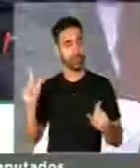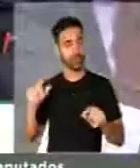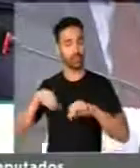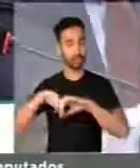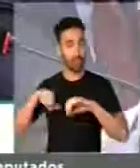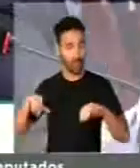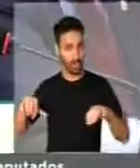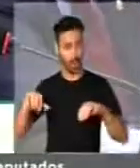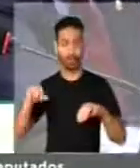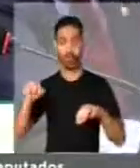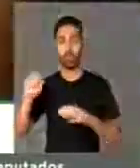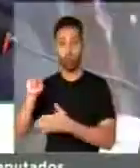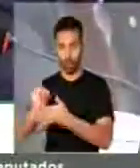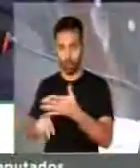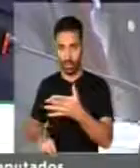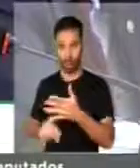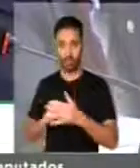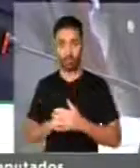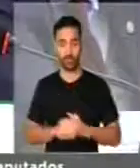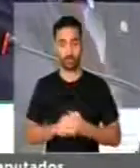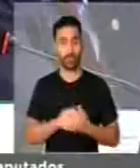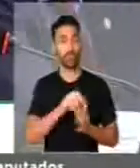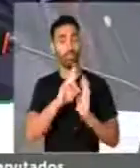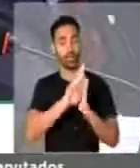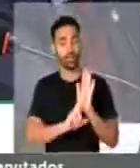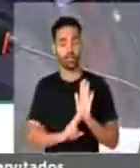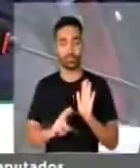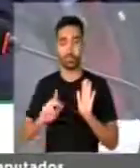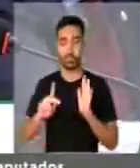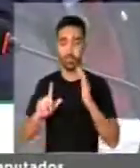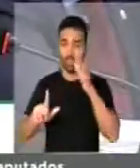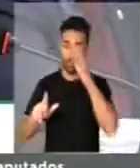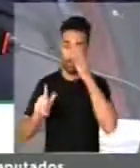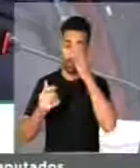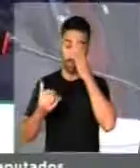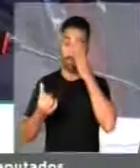esse voto em separado. O relator do PL